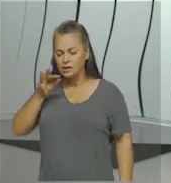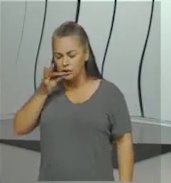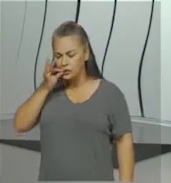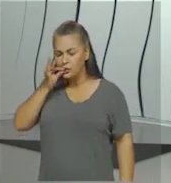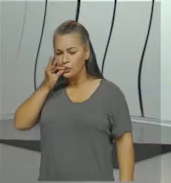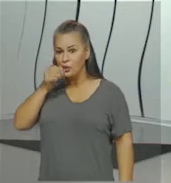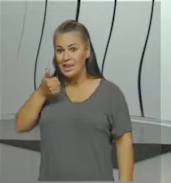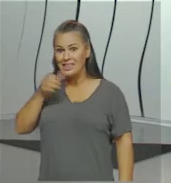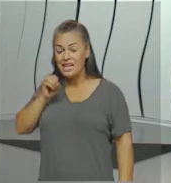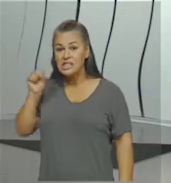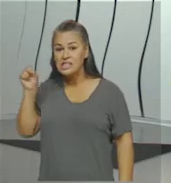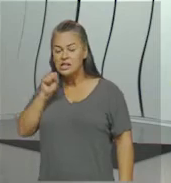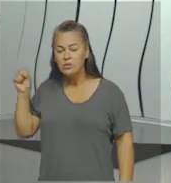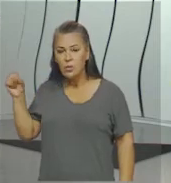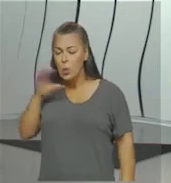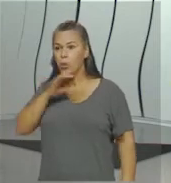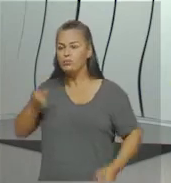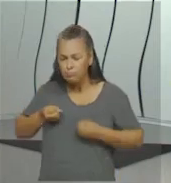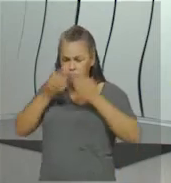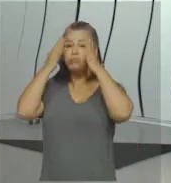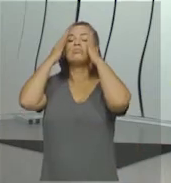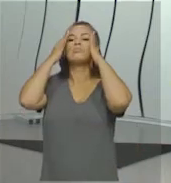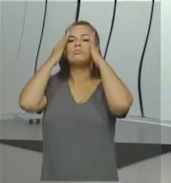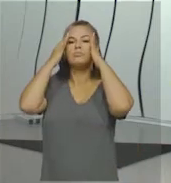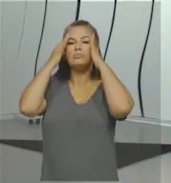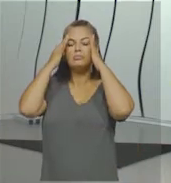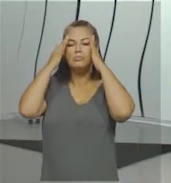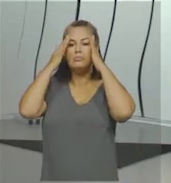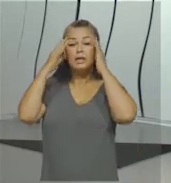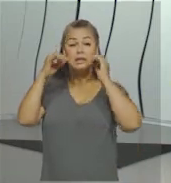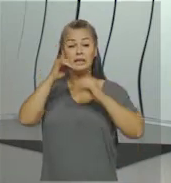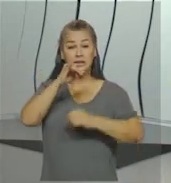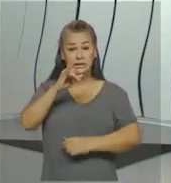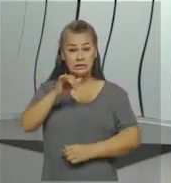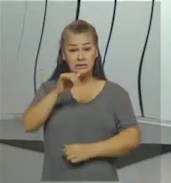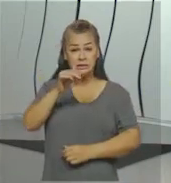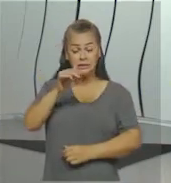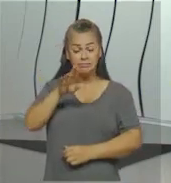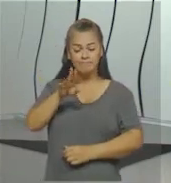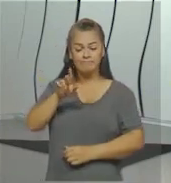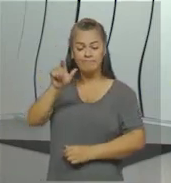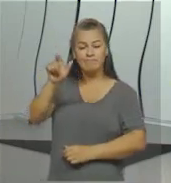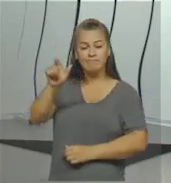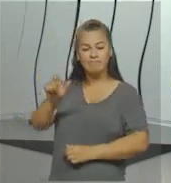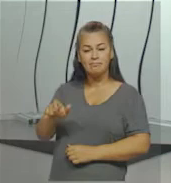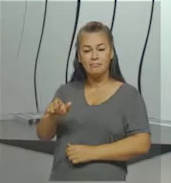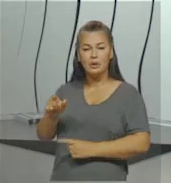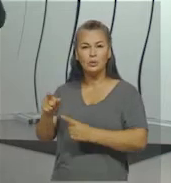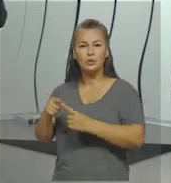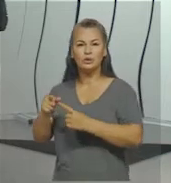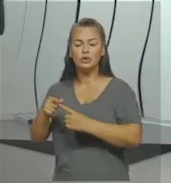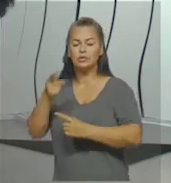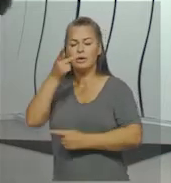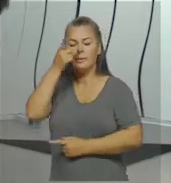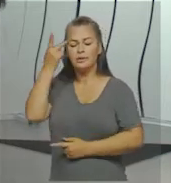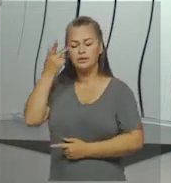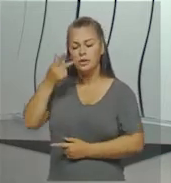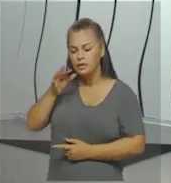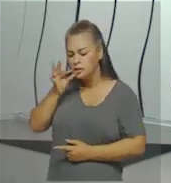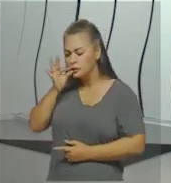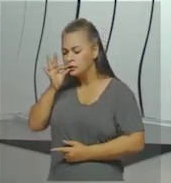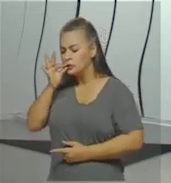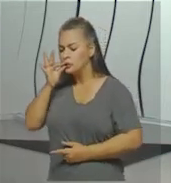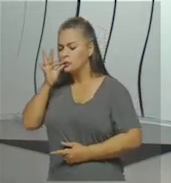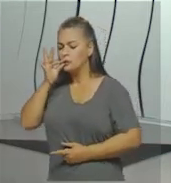cérebro. E muitas vezes a forma da pessoa usar vai também variar aí o efeito e também a rapidez,